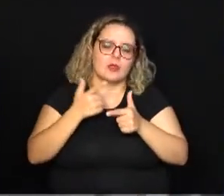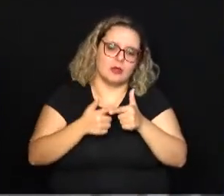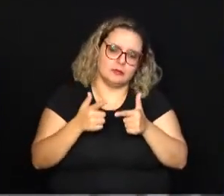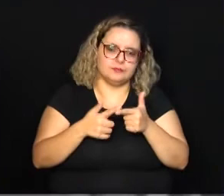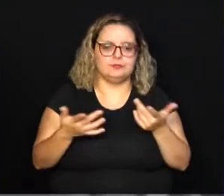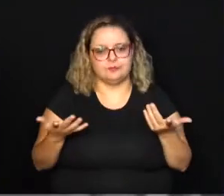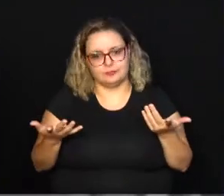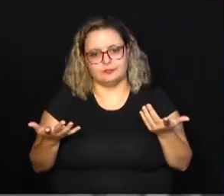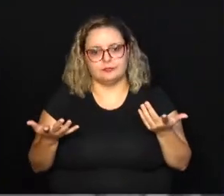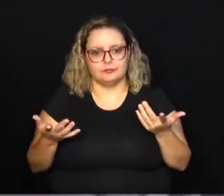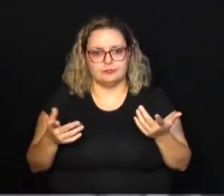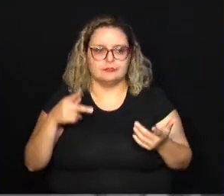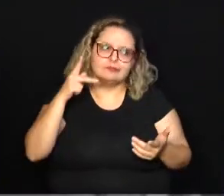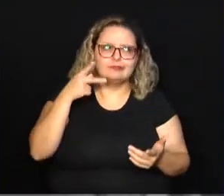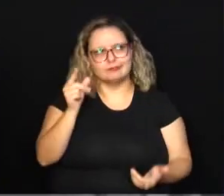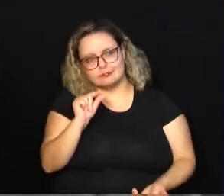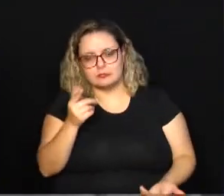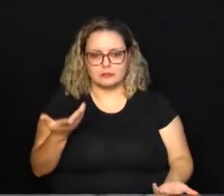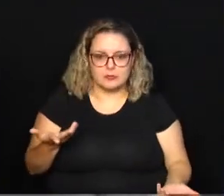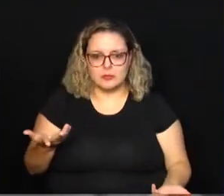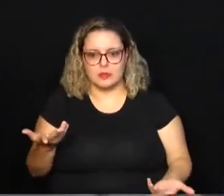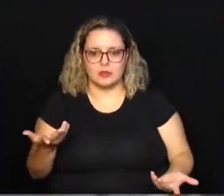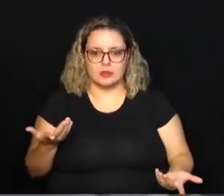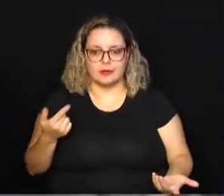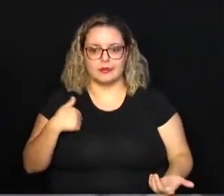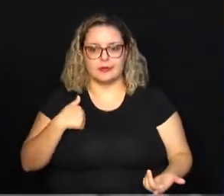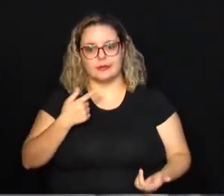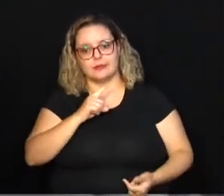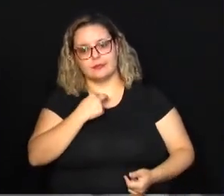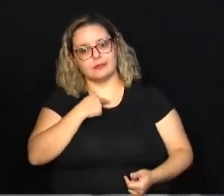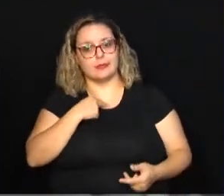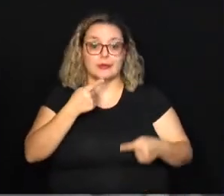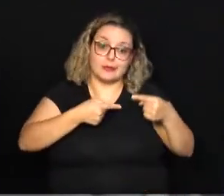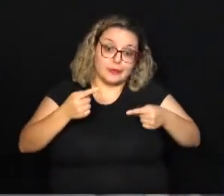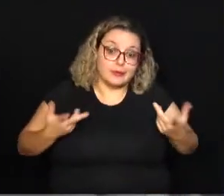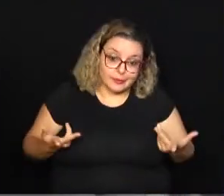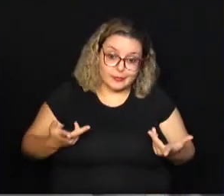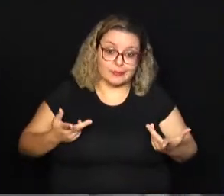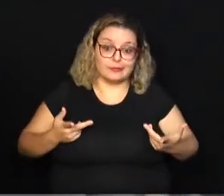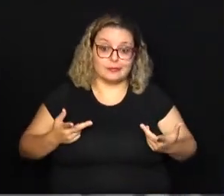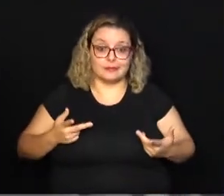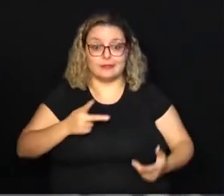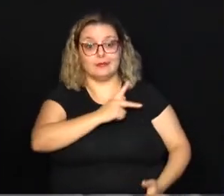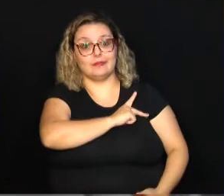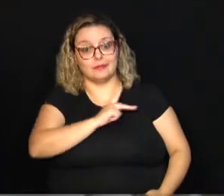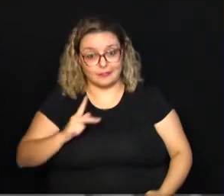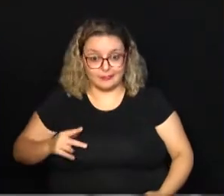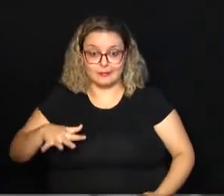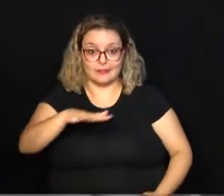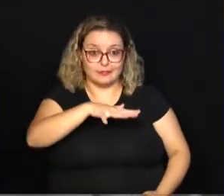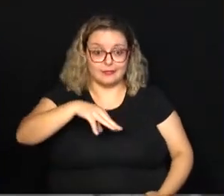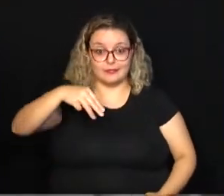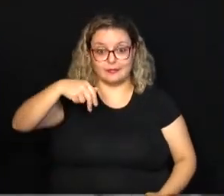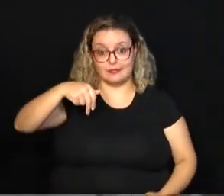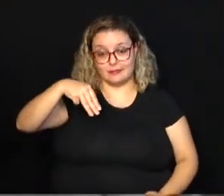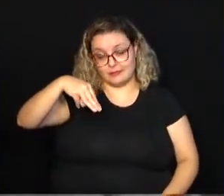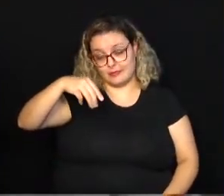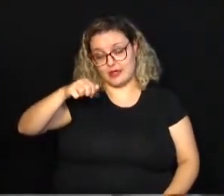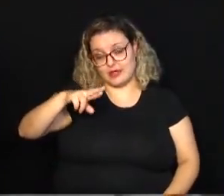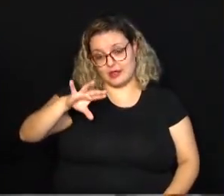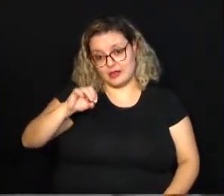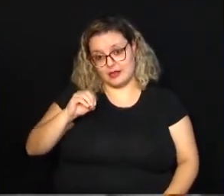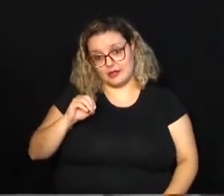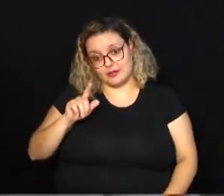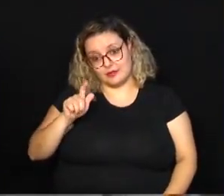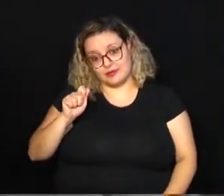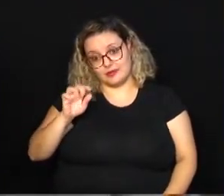sem entrar em política também, que não cabe a mim agora discutir isso aqui, como presidente da rede Mário Gatti. Problema